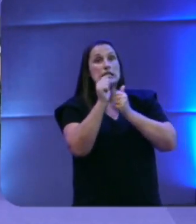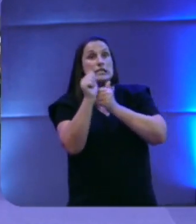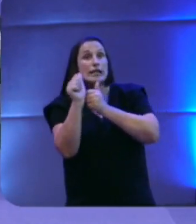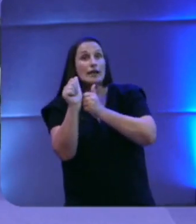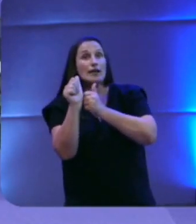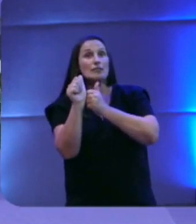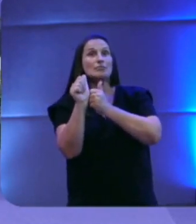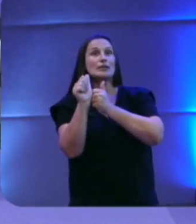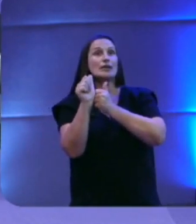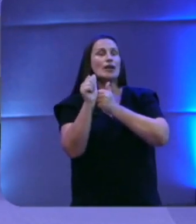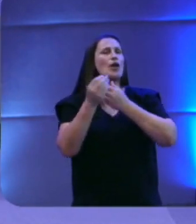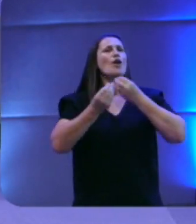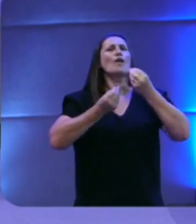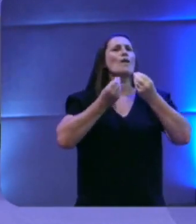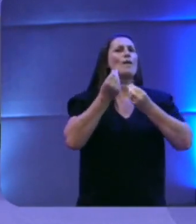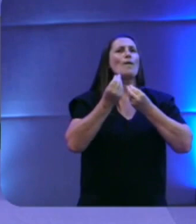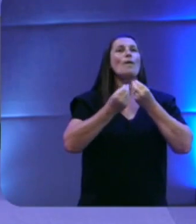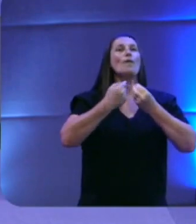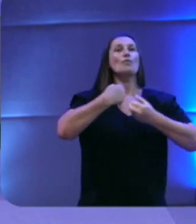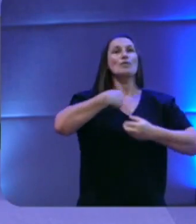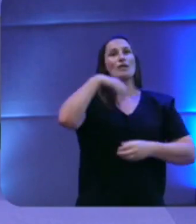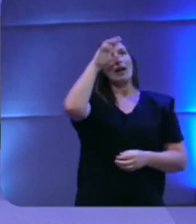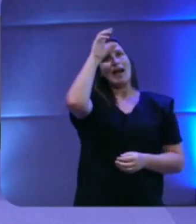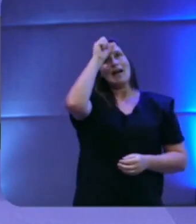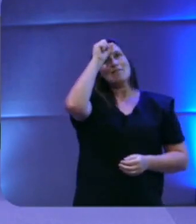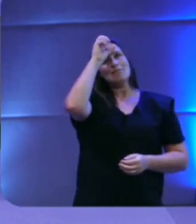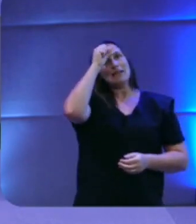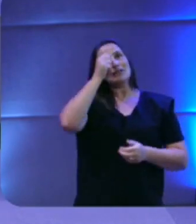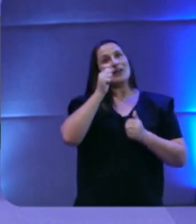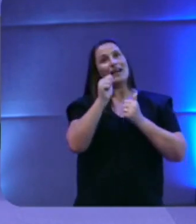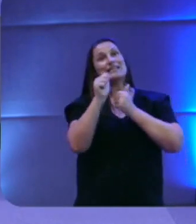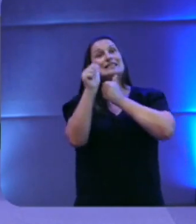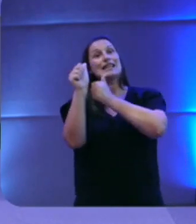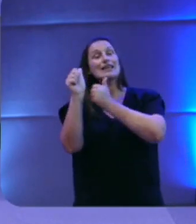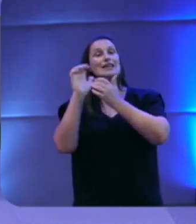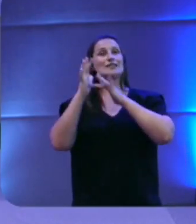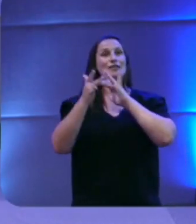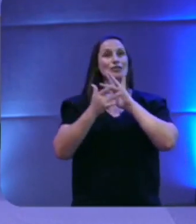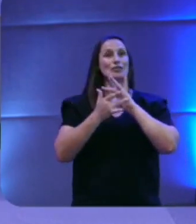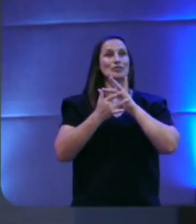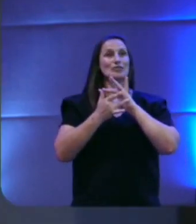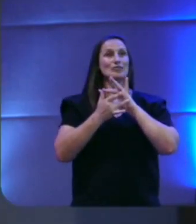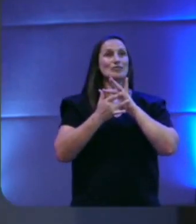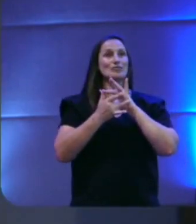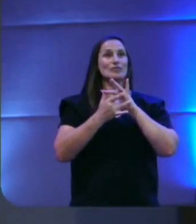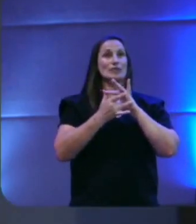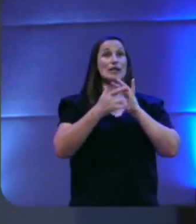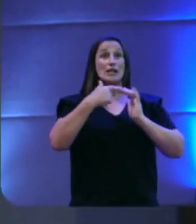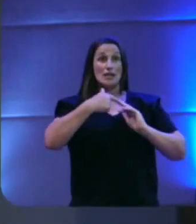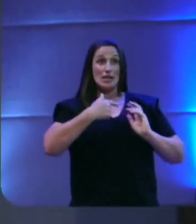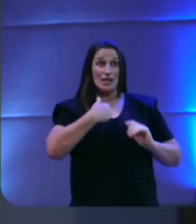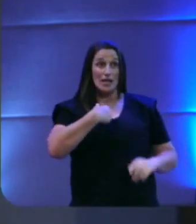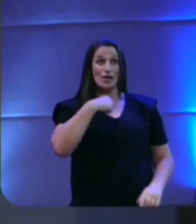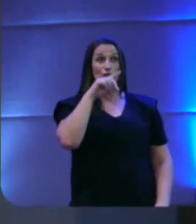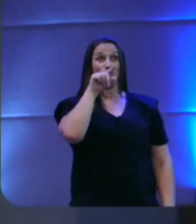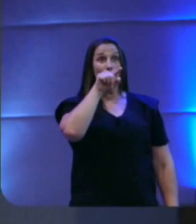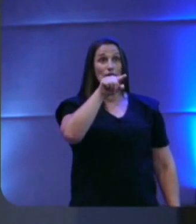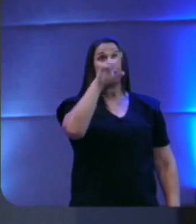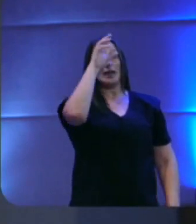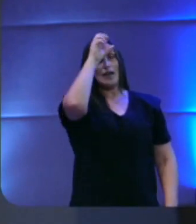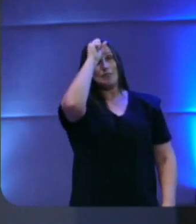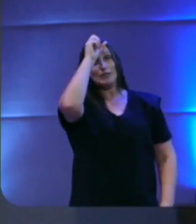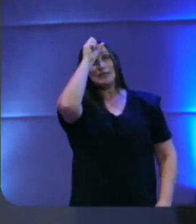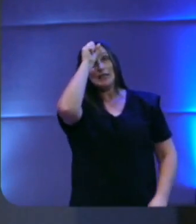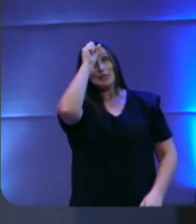é que eu aprendo a seguir a Jesus? Bom, eu acredito que você aprende, eu e você aprendemos a seguir a